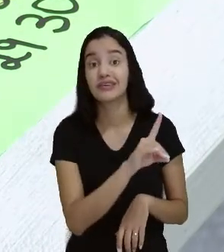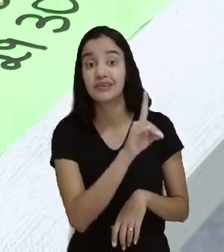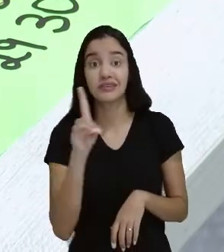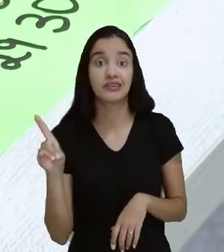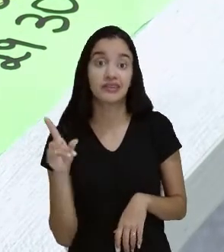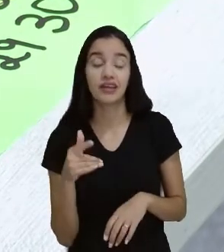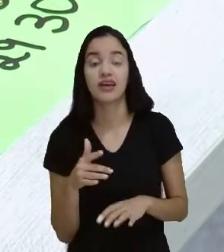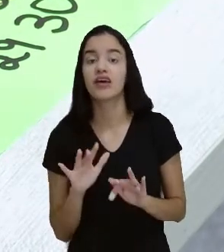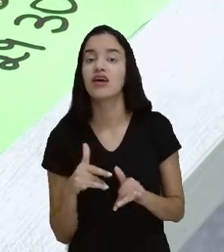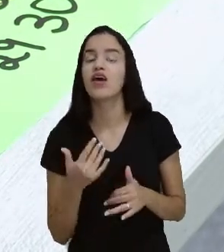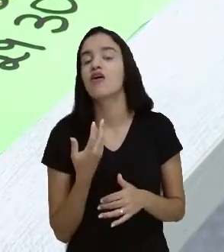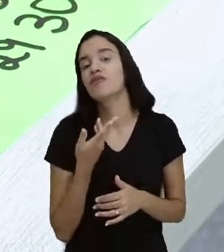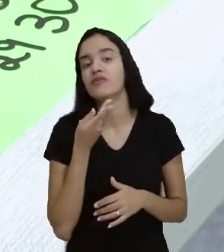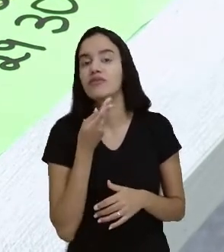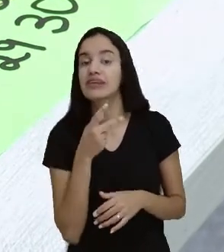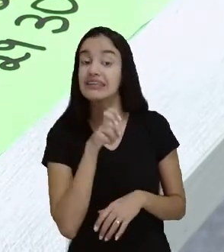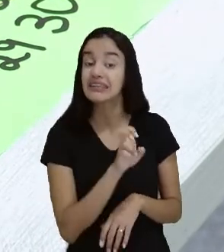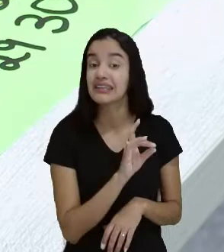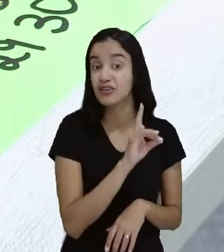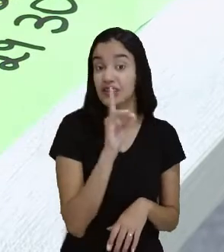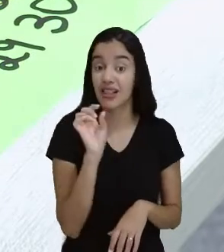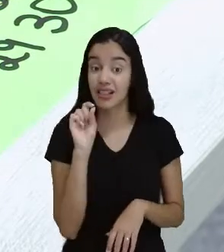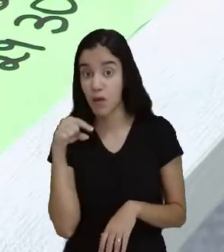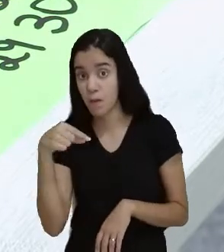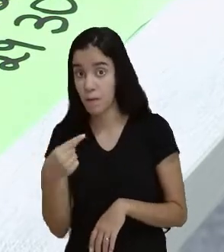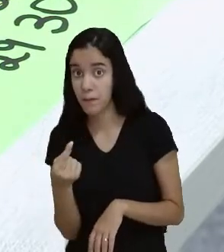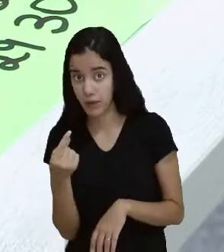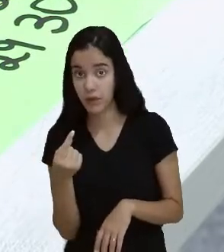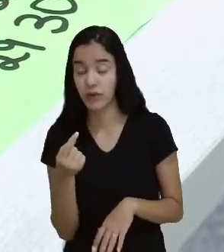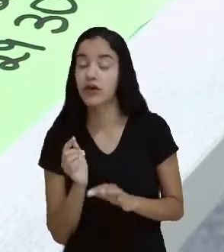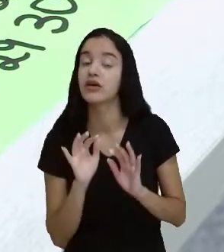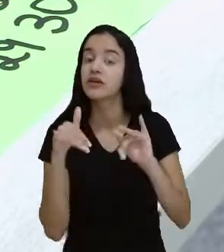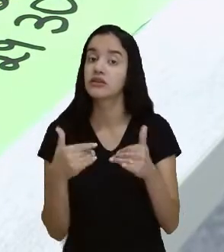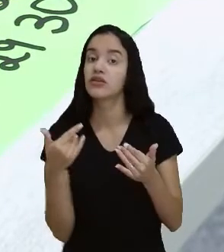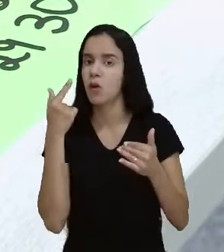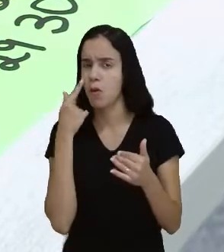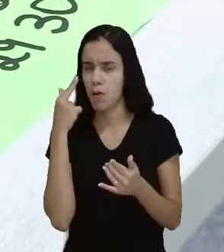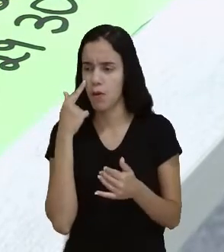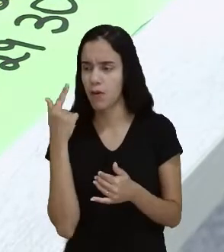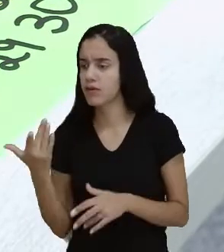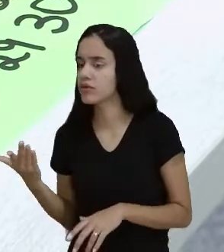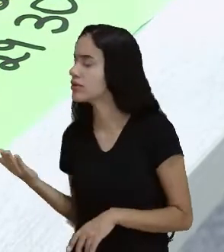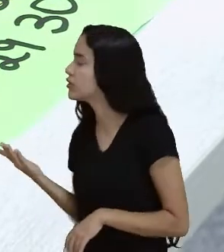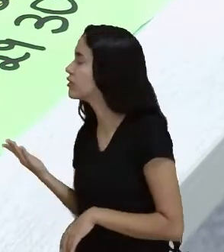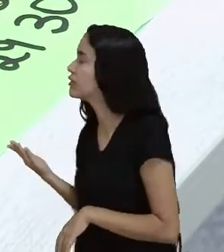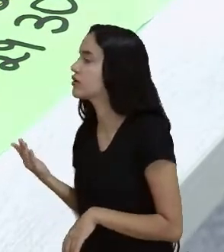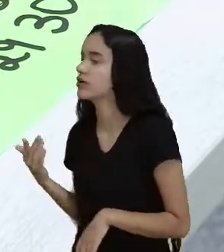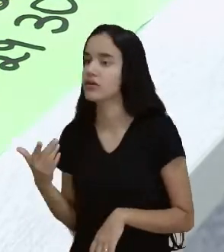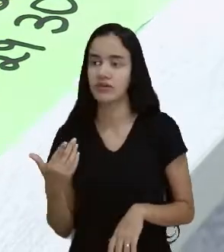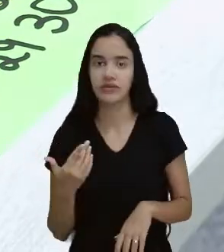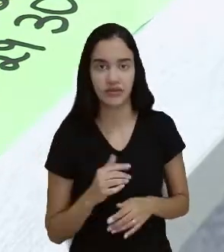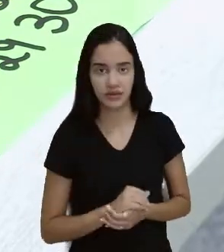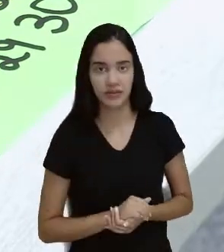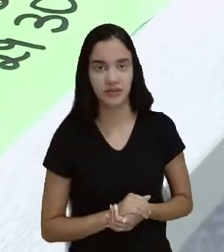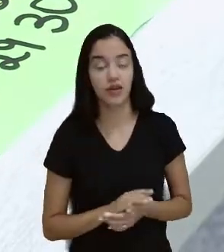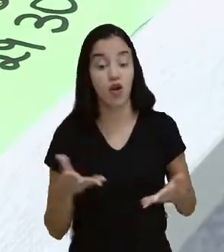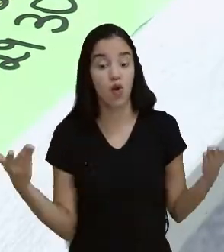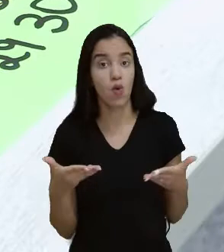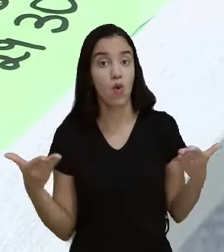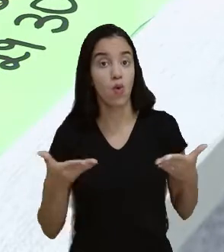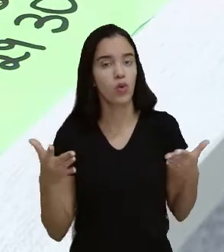fala daqui a 5 dias. Não é isso, professora Esther? Isso. Então, ó, vamos lá. 21,